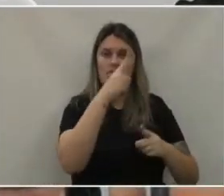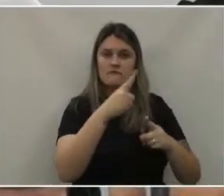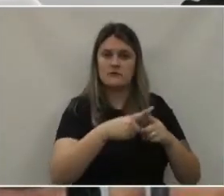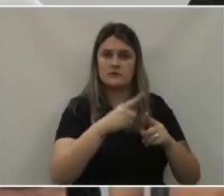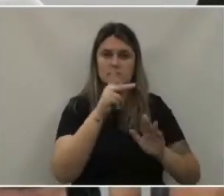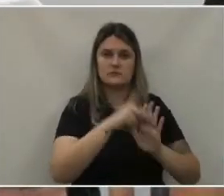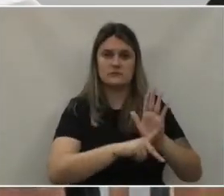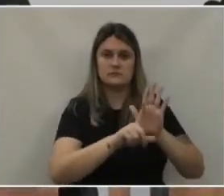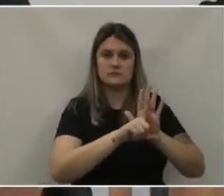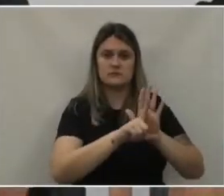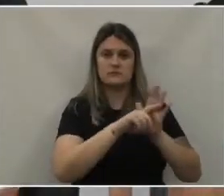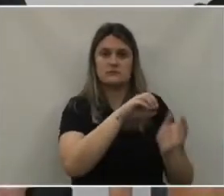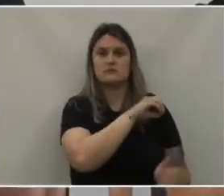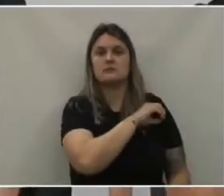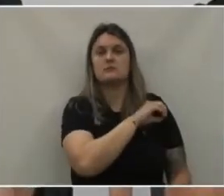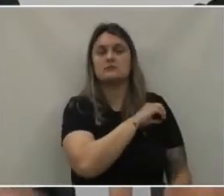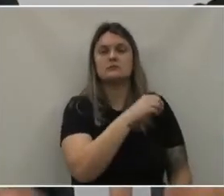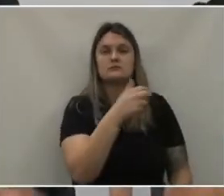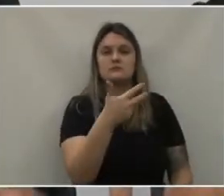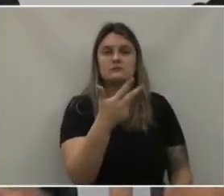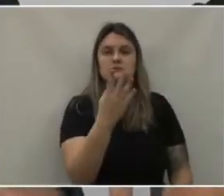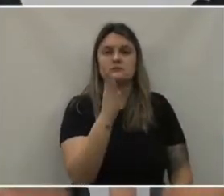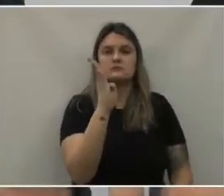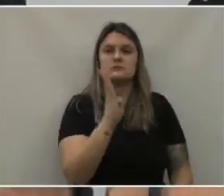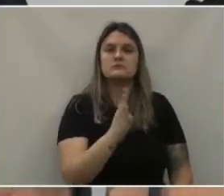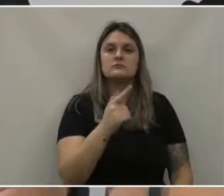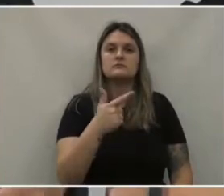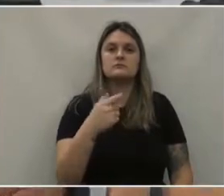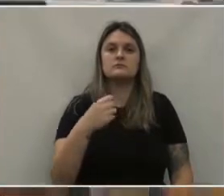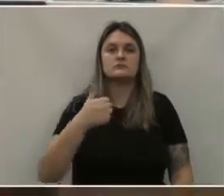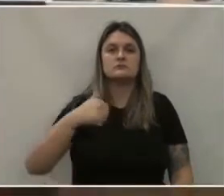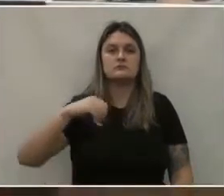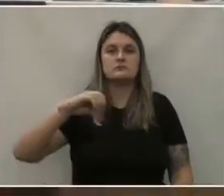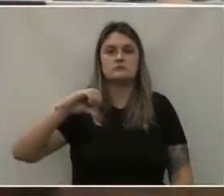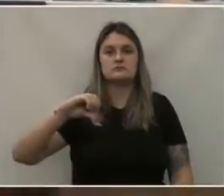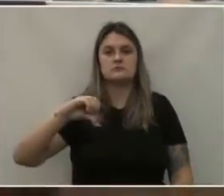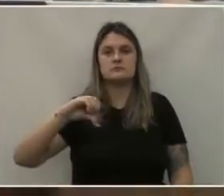o projeto de lei ordinária número 34/2019.